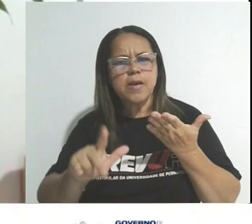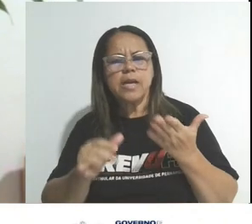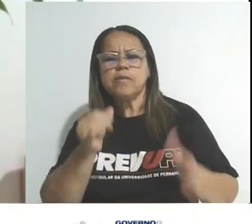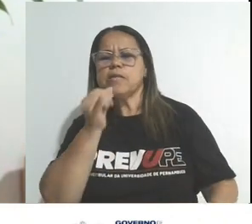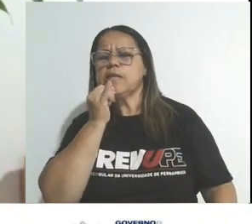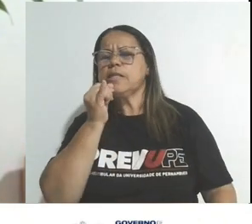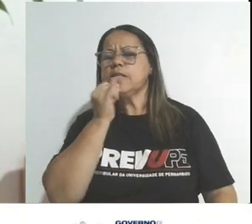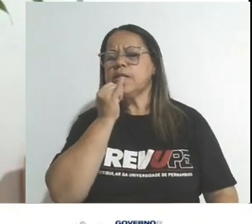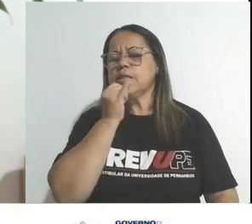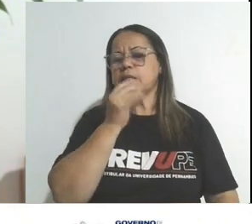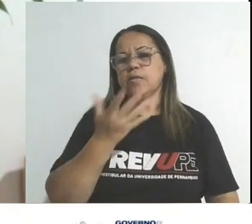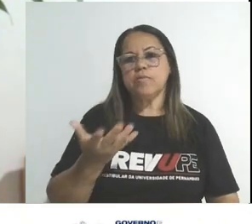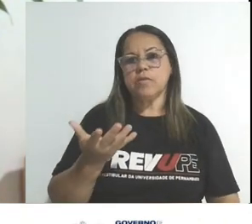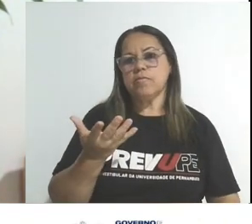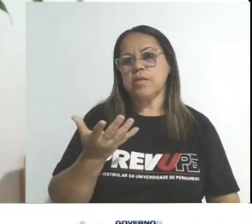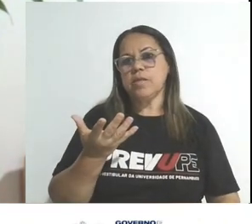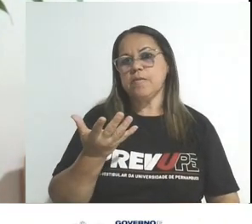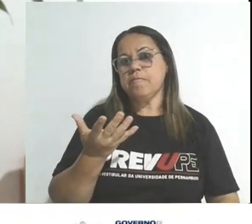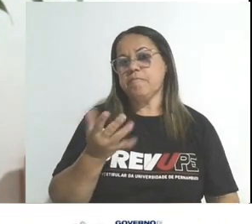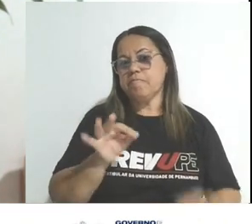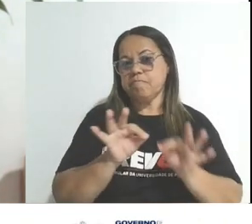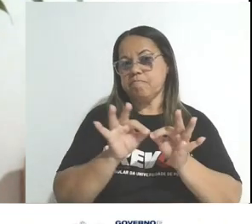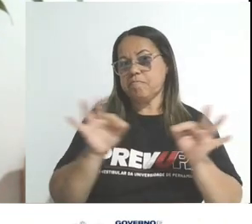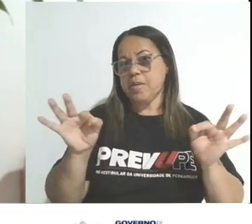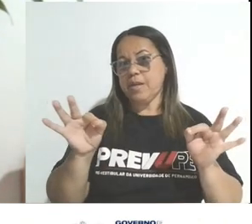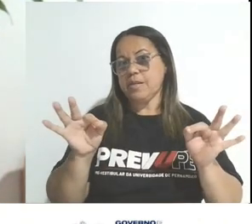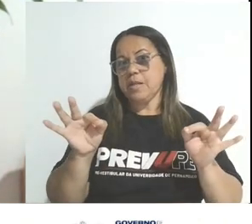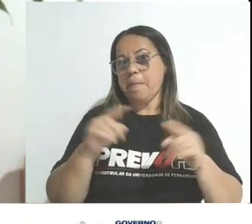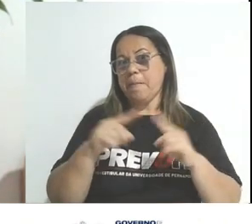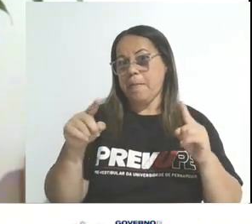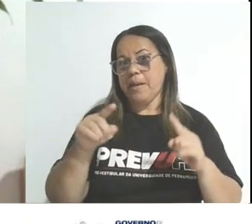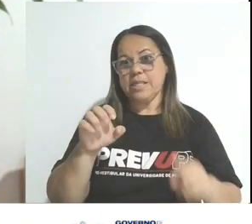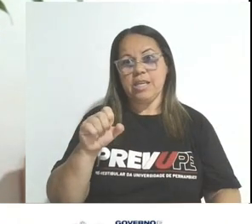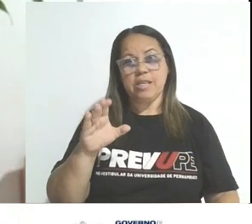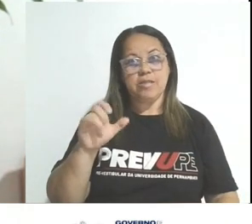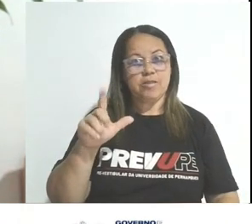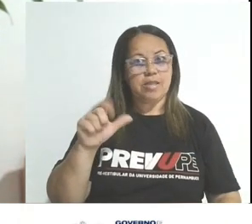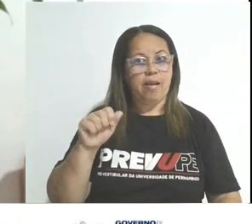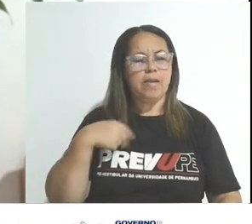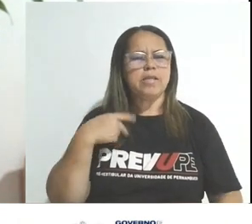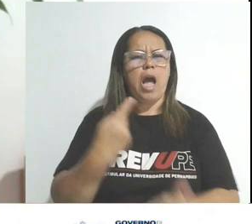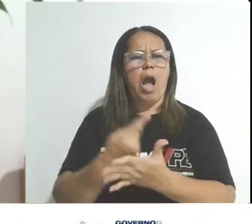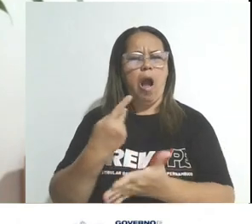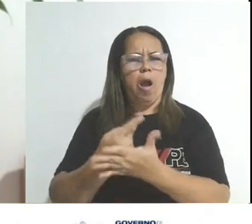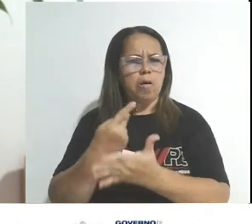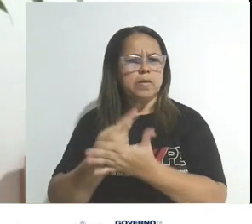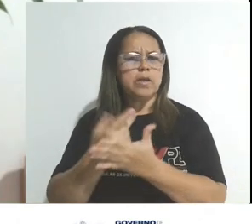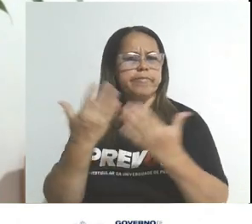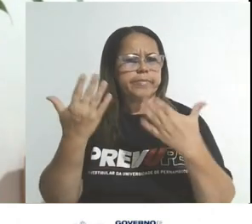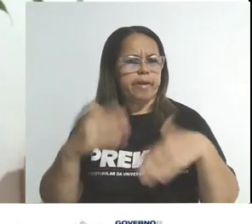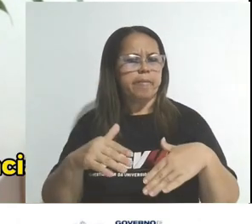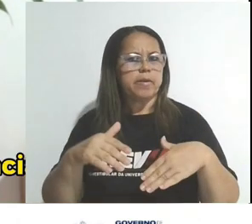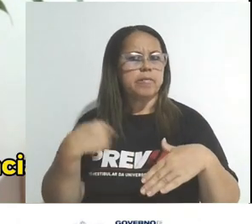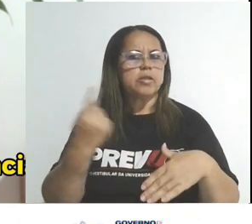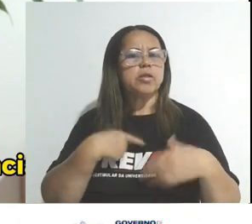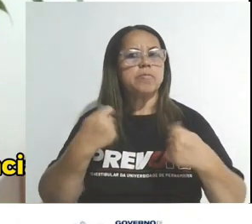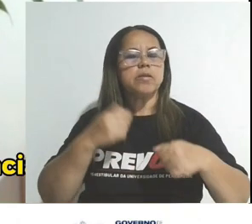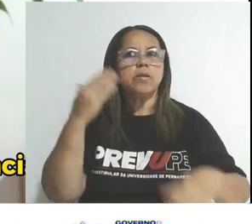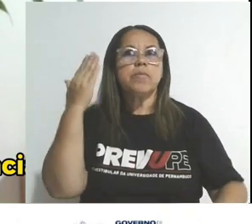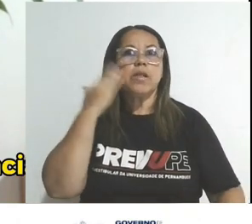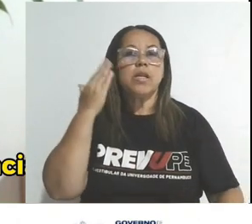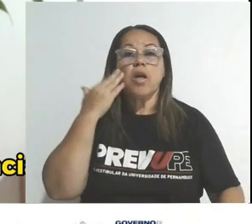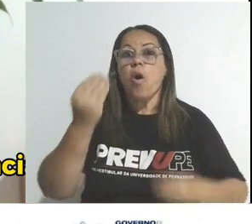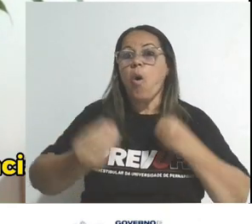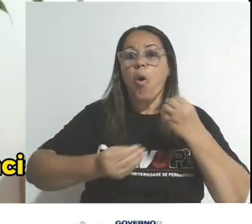com a questão de grandezas e medidas, mas é a questão de escalas, né? Isso cai muito. Então é preciso a gente compreender como é que se